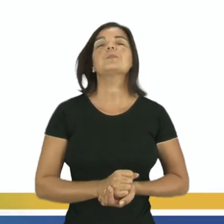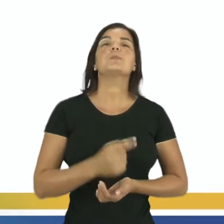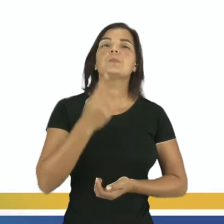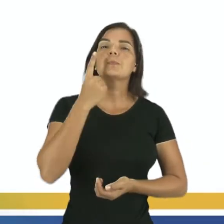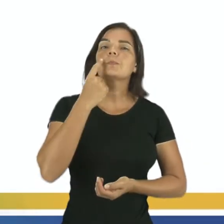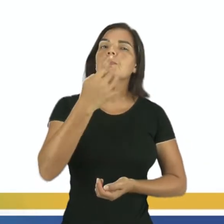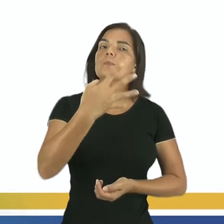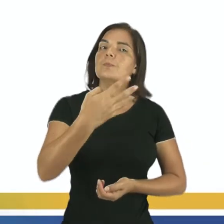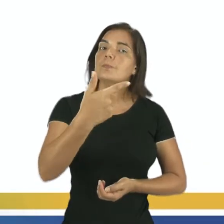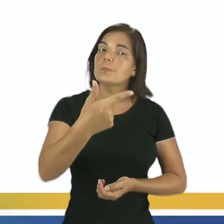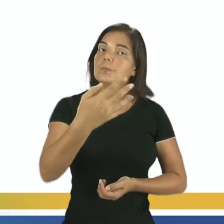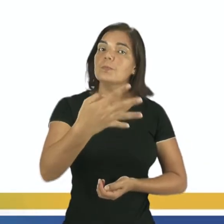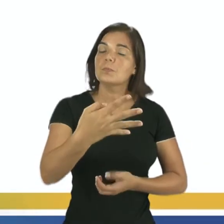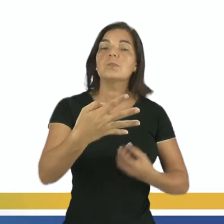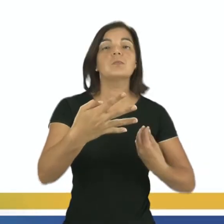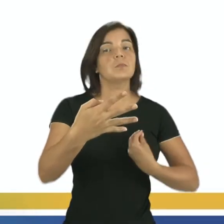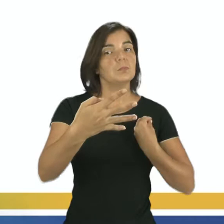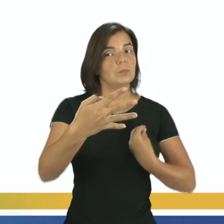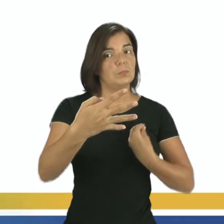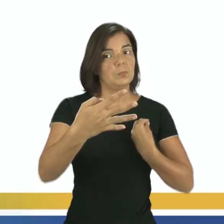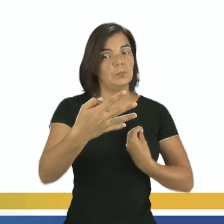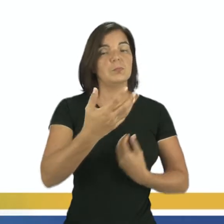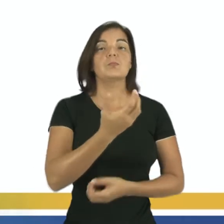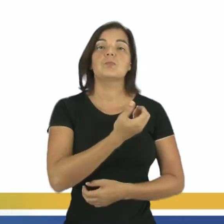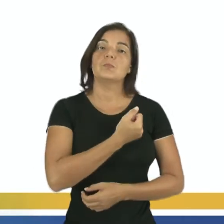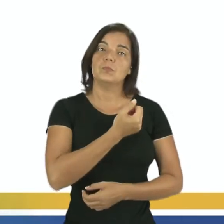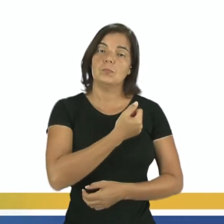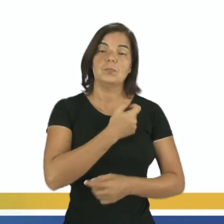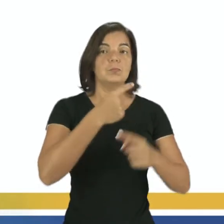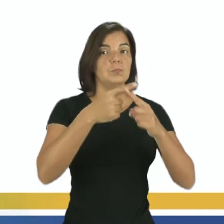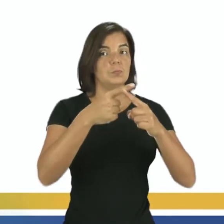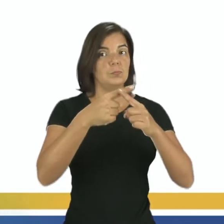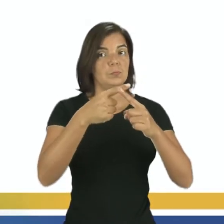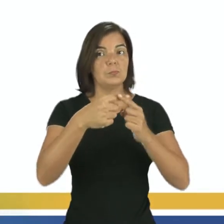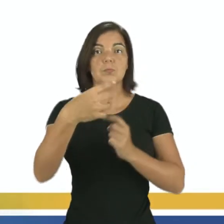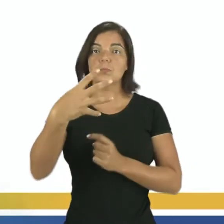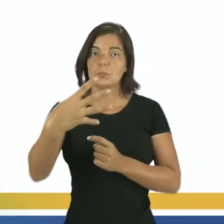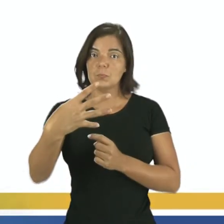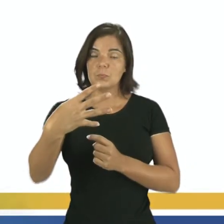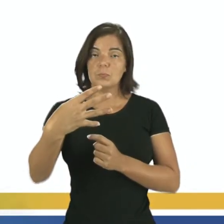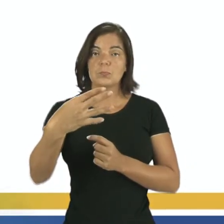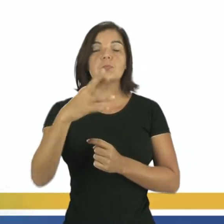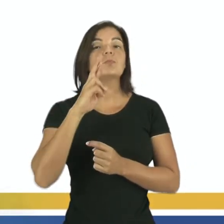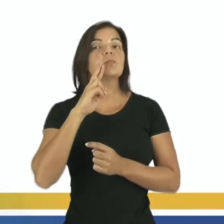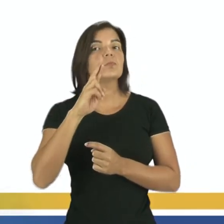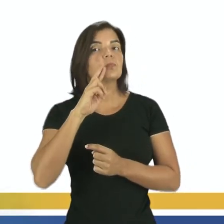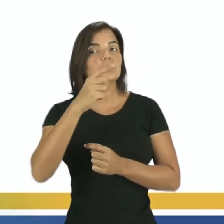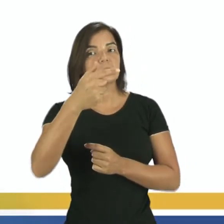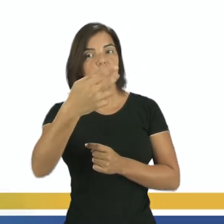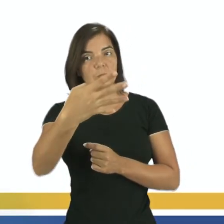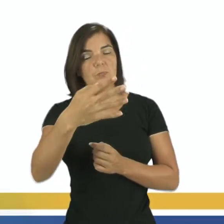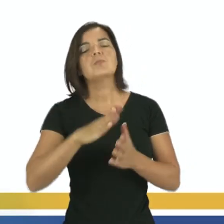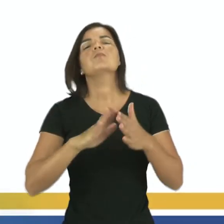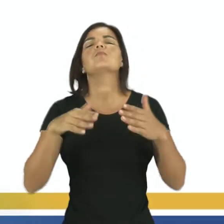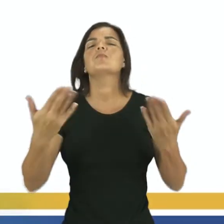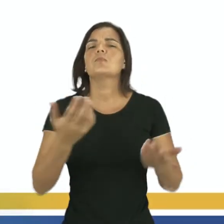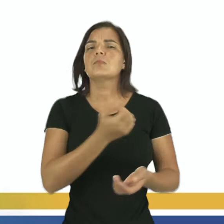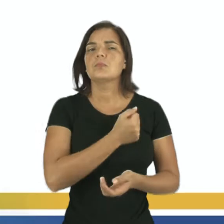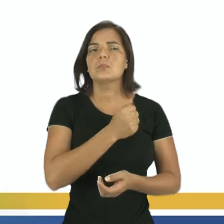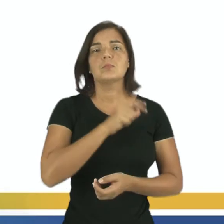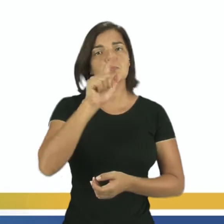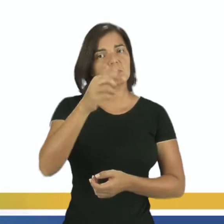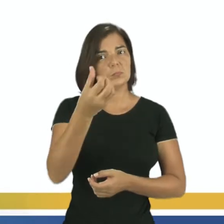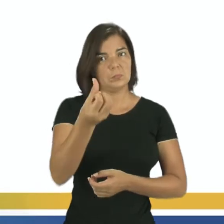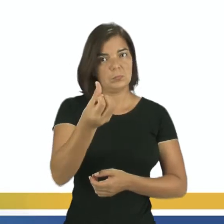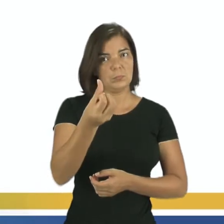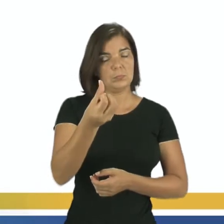que o 24, existe um número que multiplicado por 4 dá 24. Qual é esse número? É o